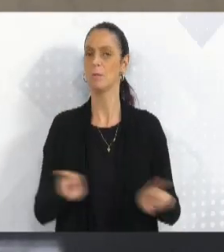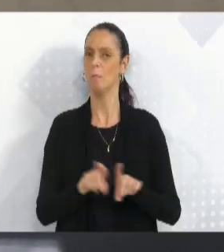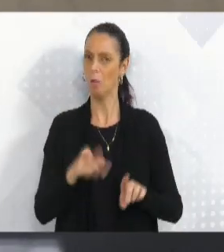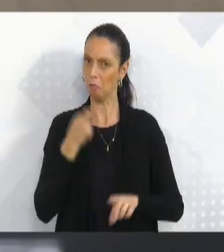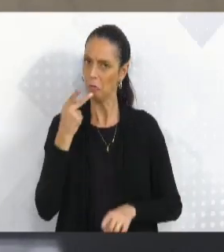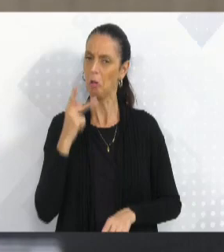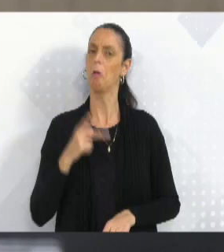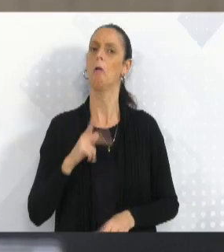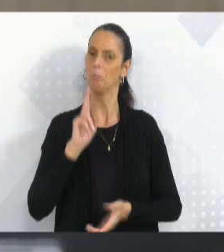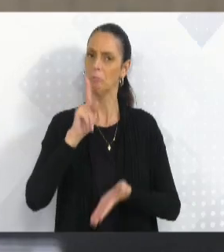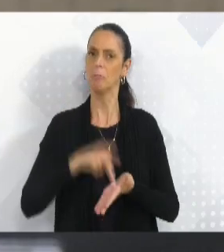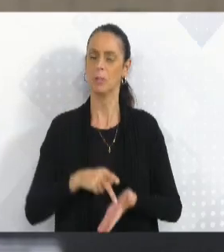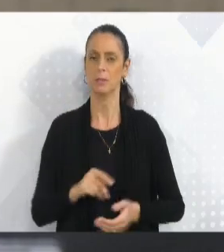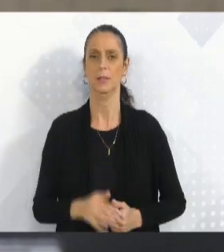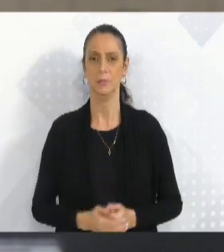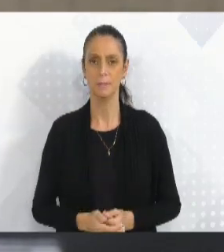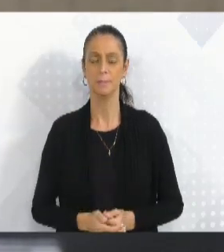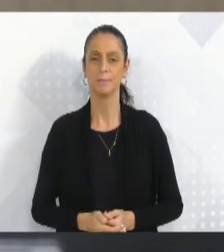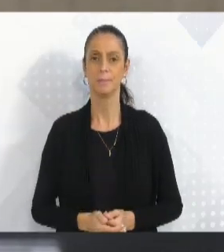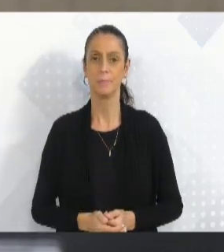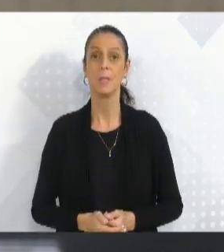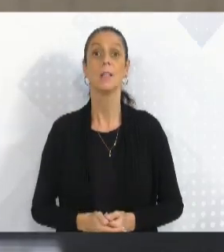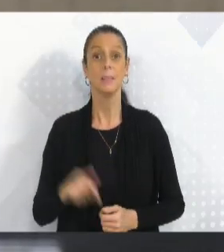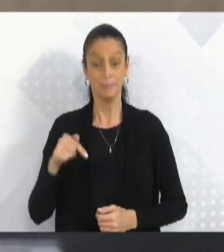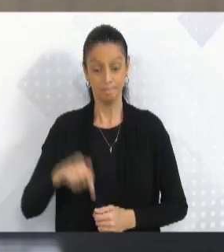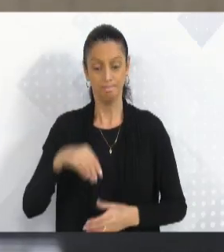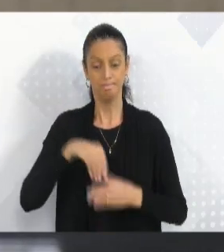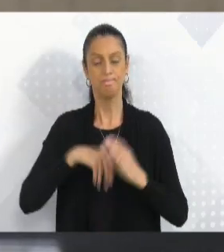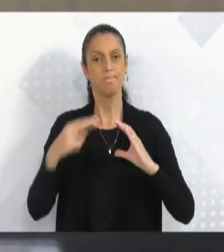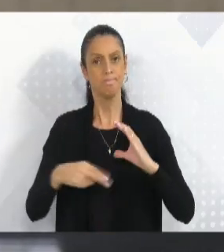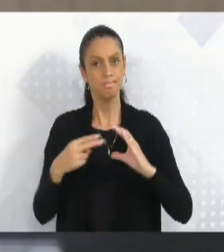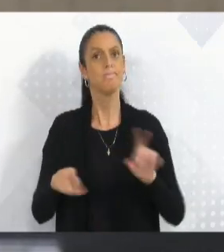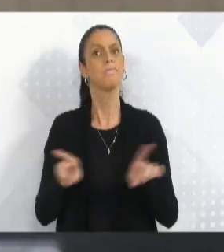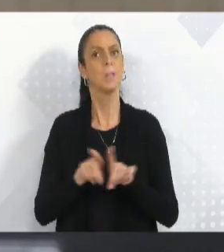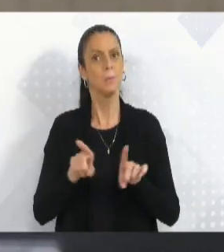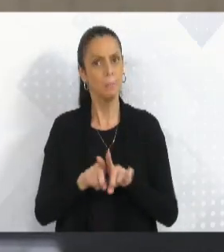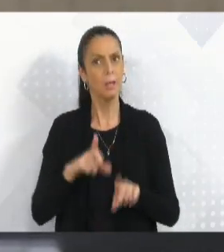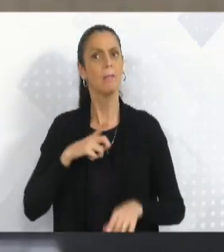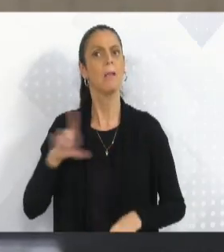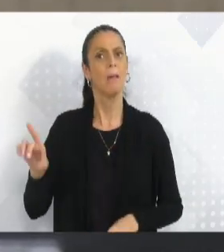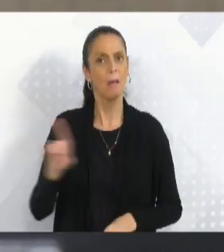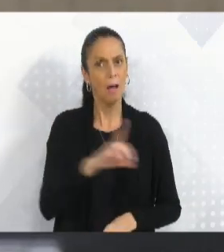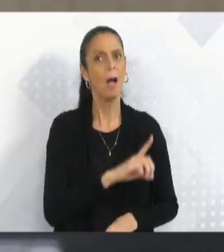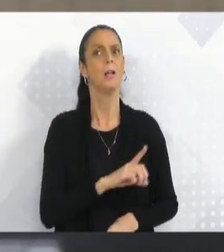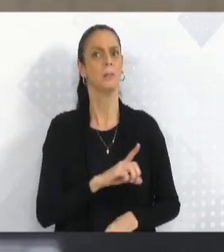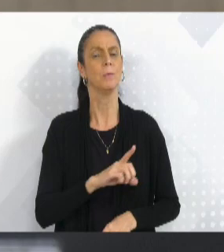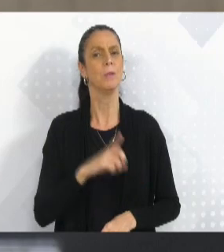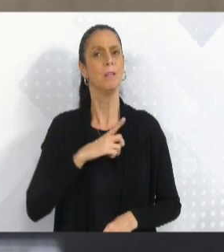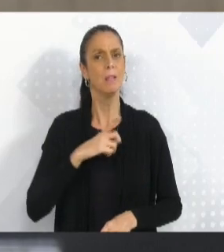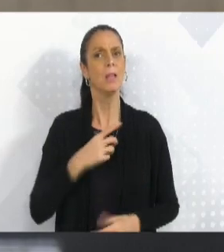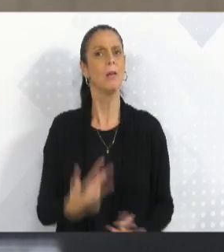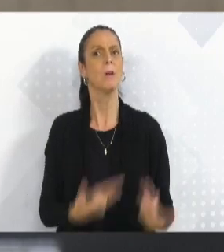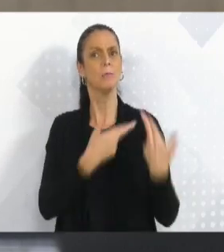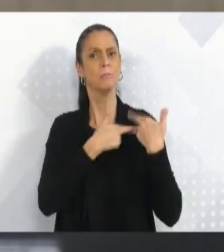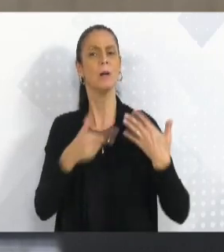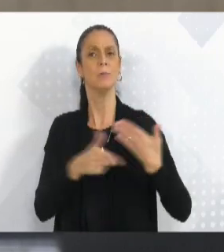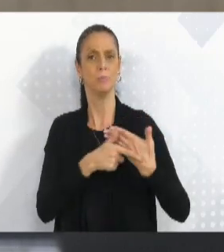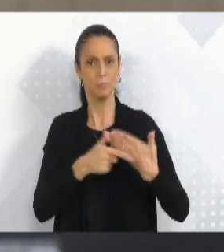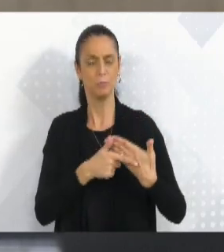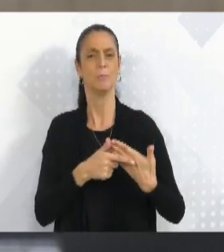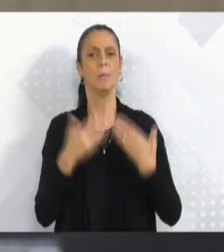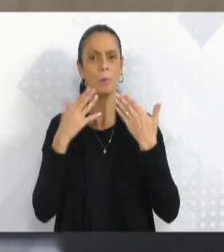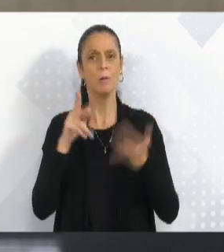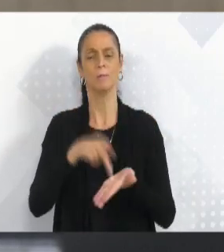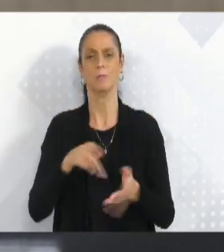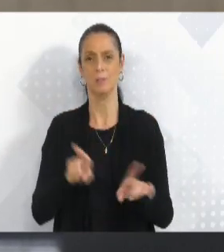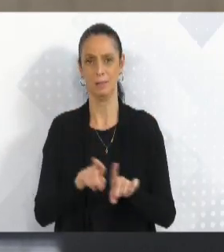tem o reiteradamente colocado aqui a importância dessa casa na vocação do chamado a verdade e dizer que na minha opinião o PT